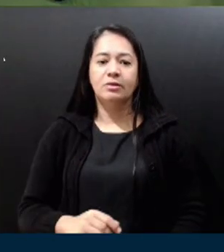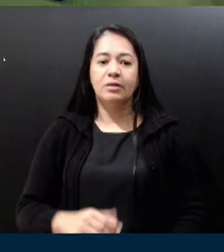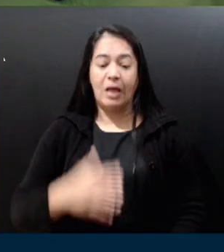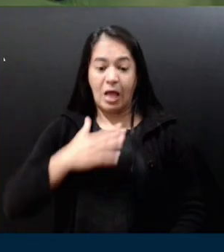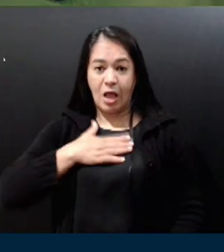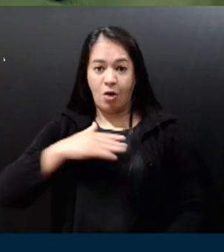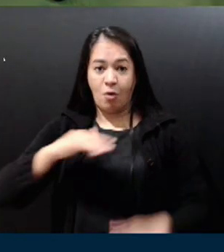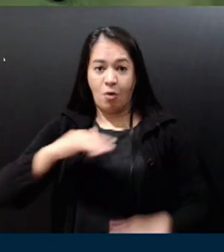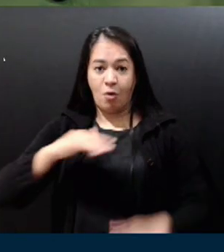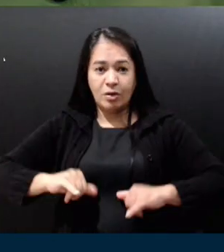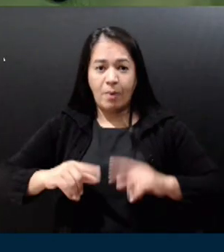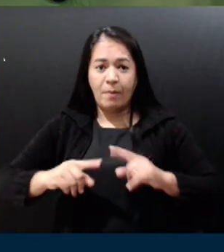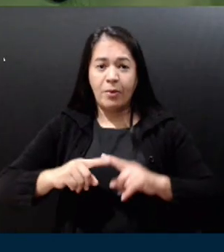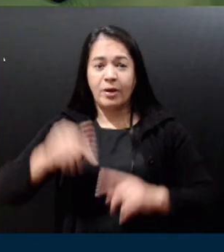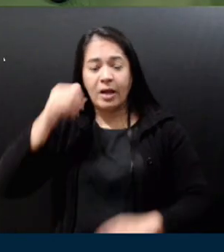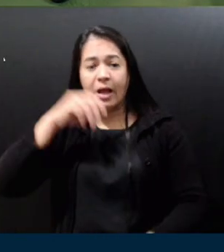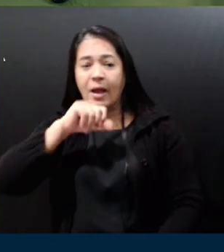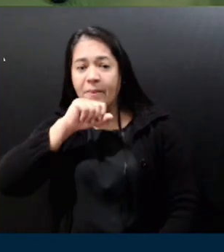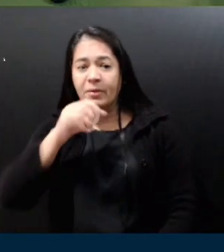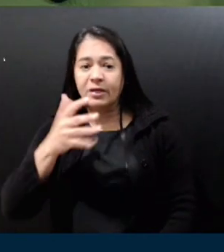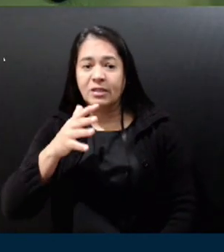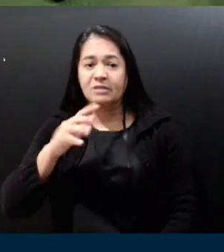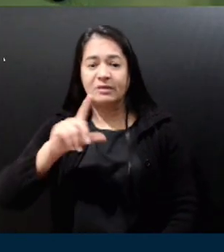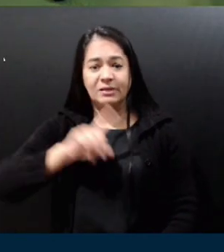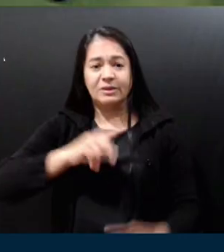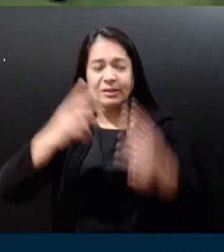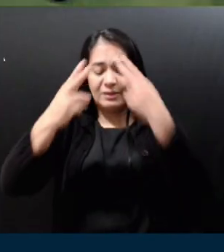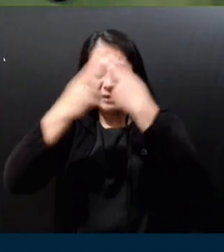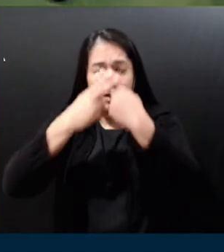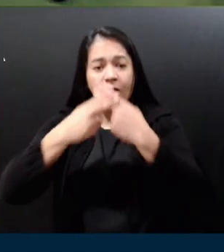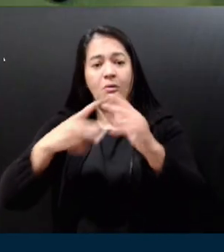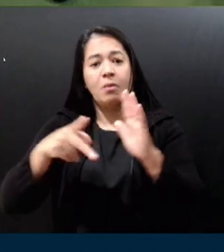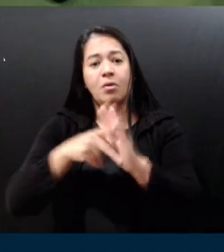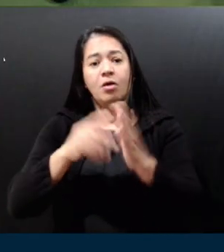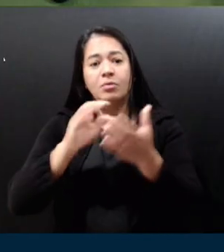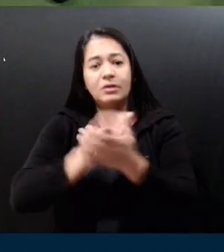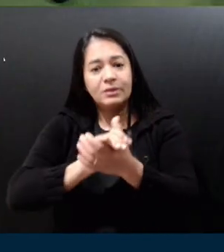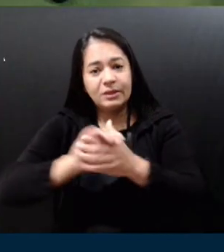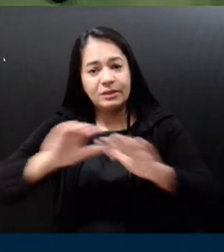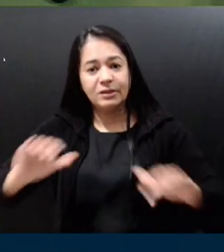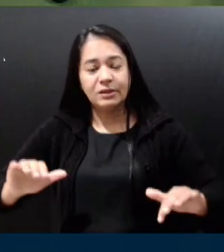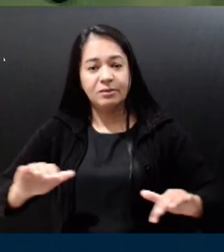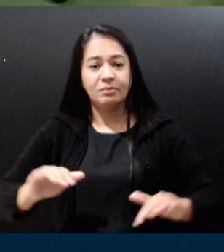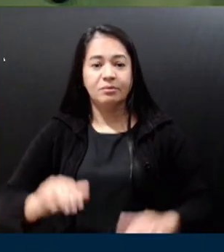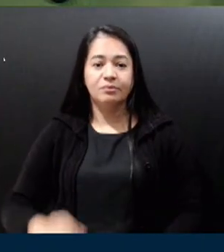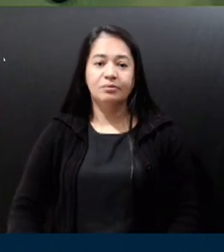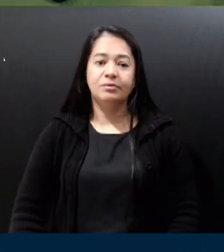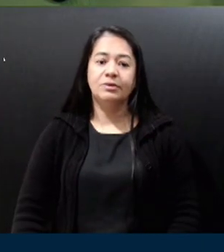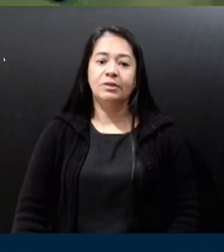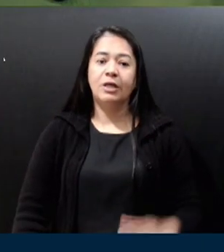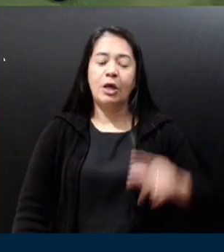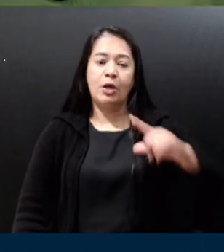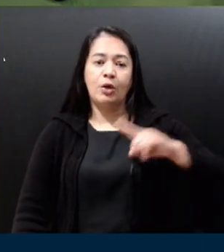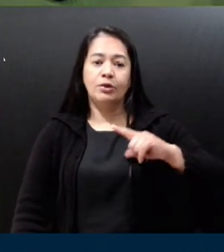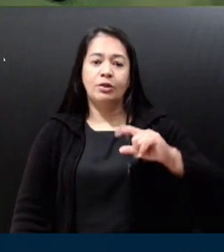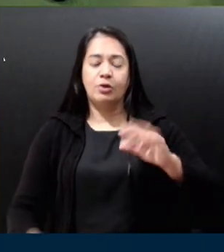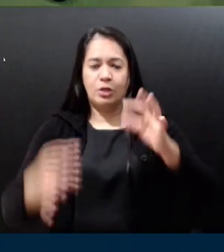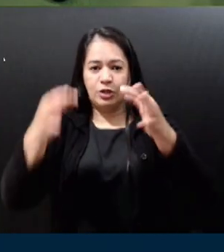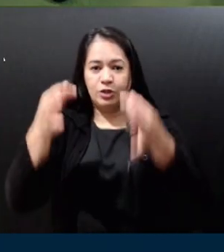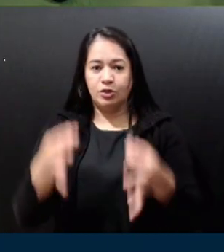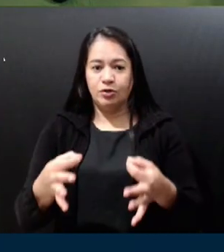dor, tem traumas da separação, muitas coisas. E aí eu tenho que é justo, não estou falando que é justo,